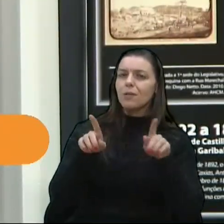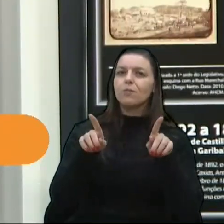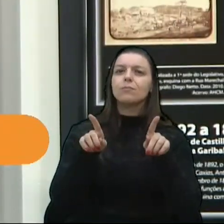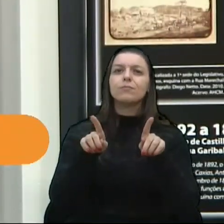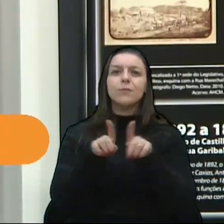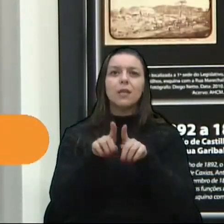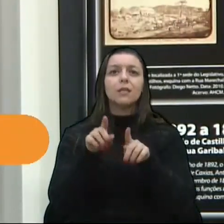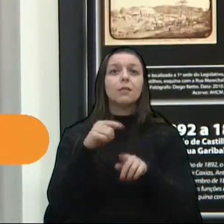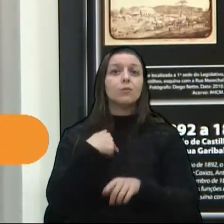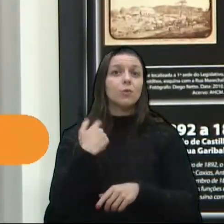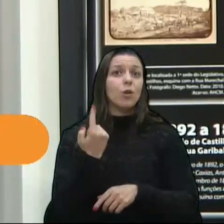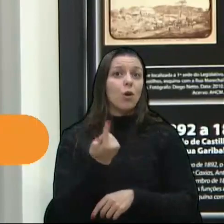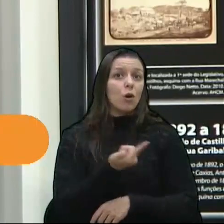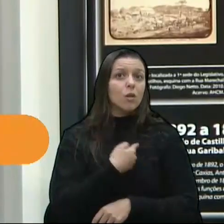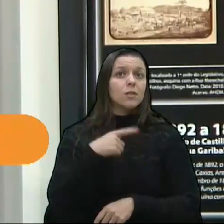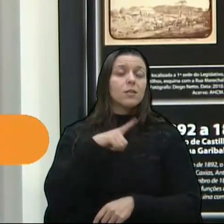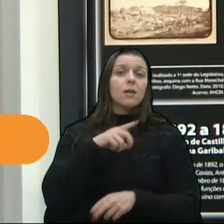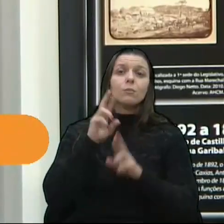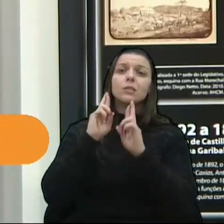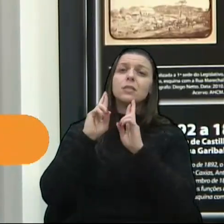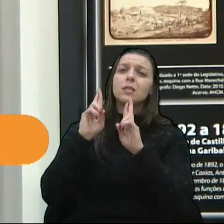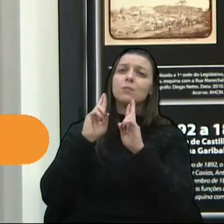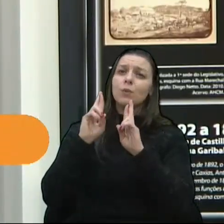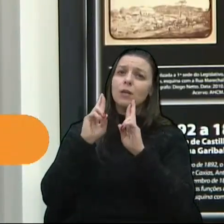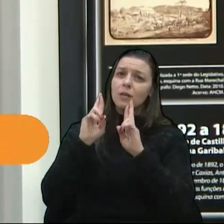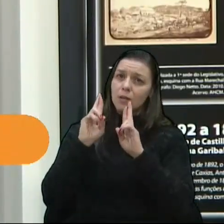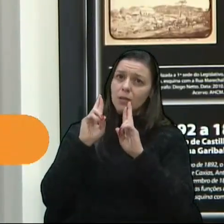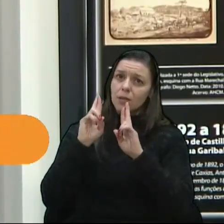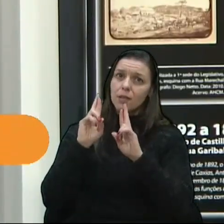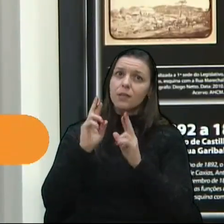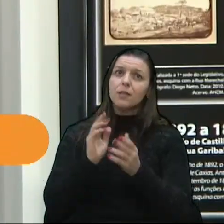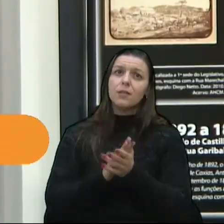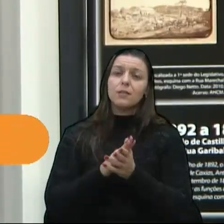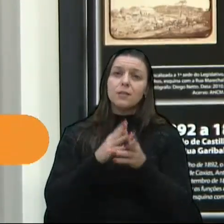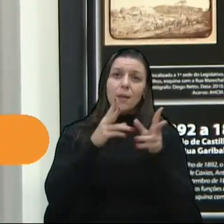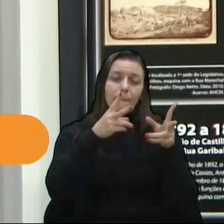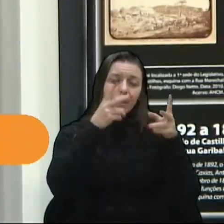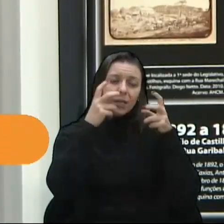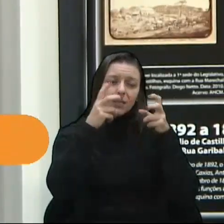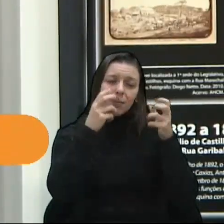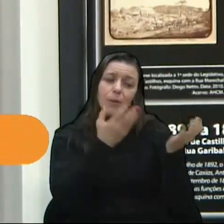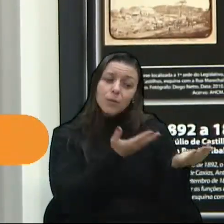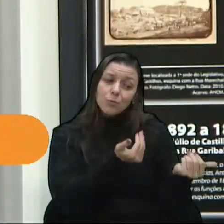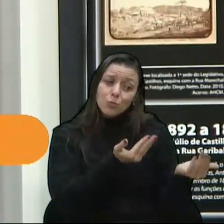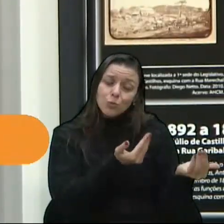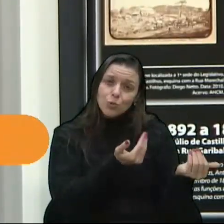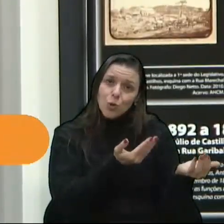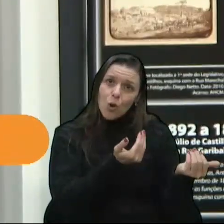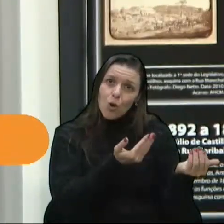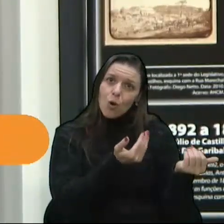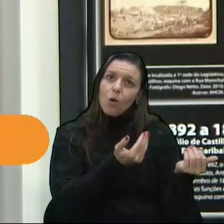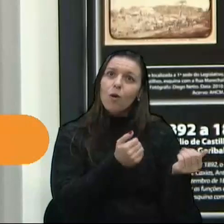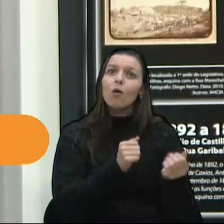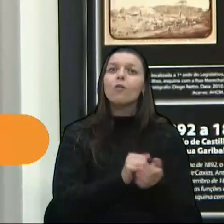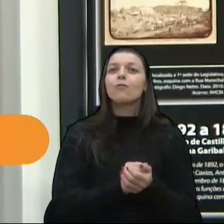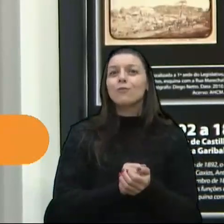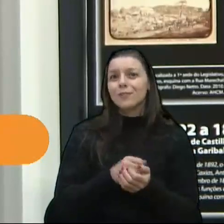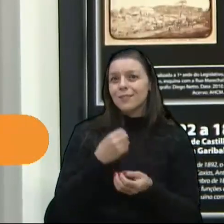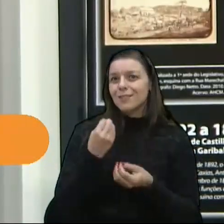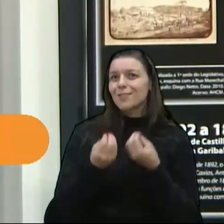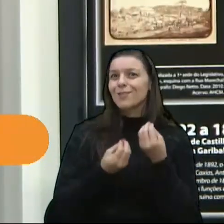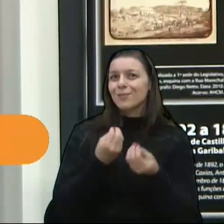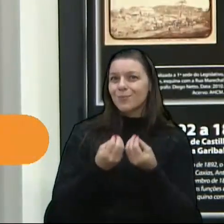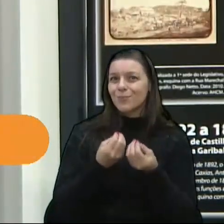esperança, e aí o Felipe trouxe o olhar sobre a juventude, essa ousadia que essa juventude tem e que